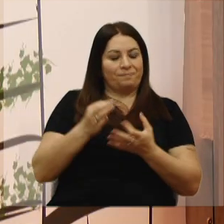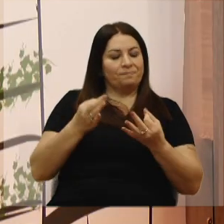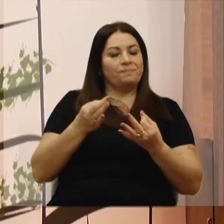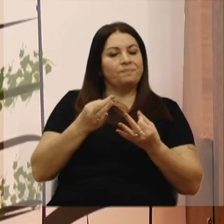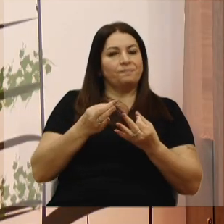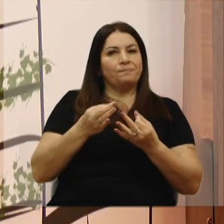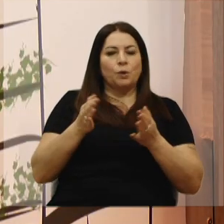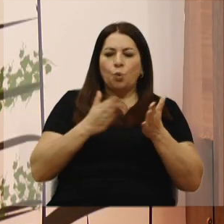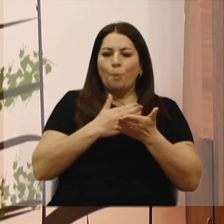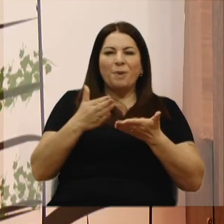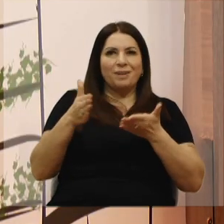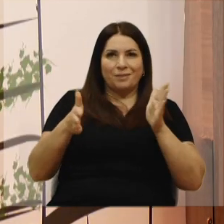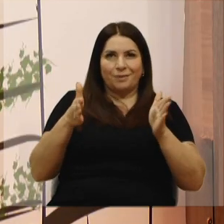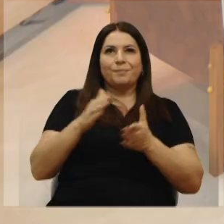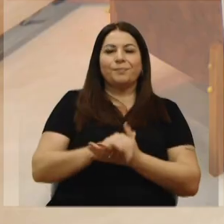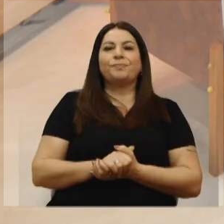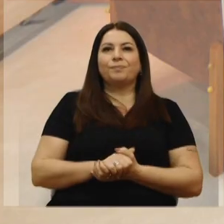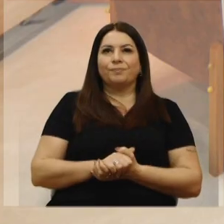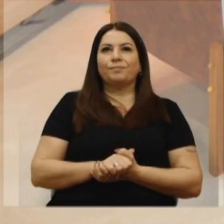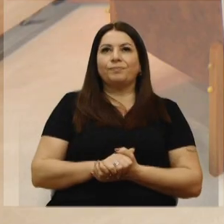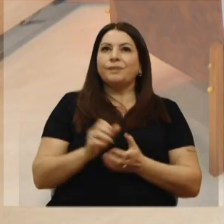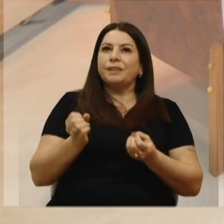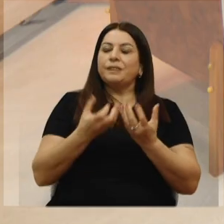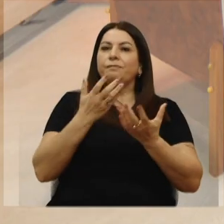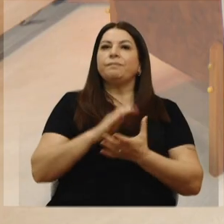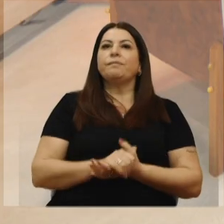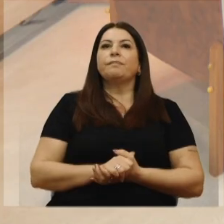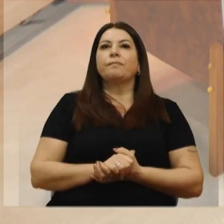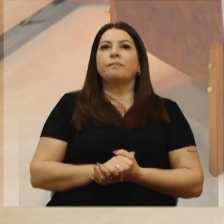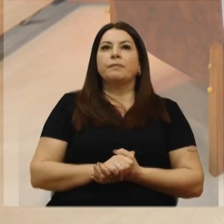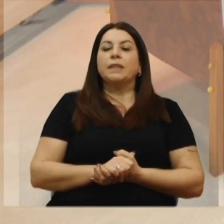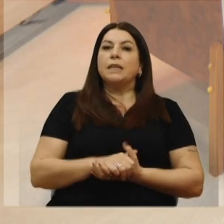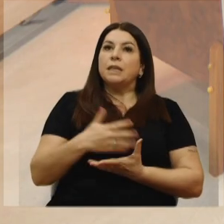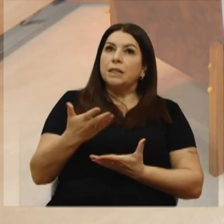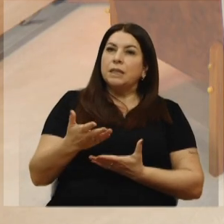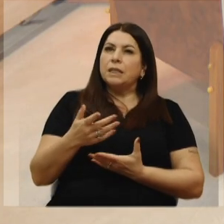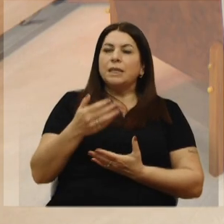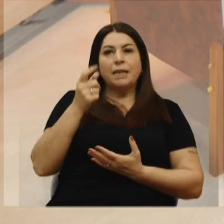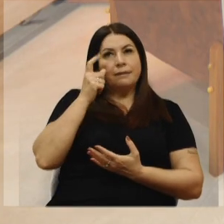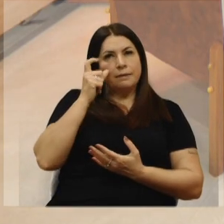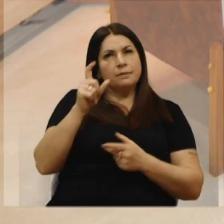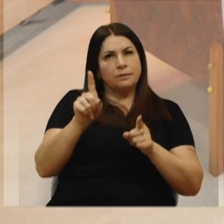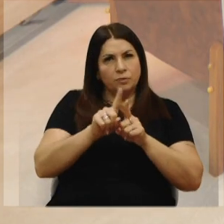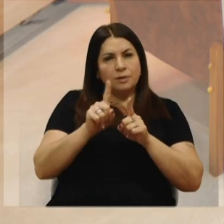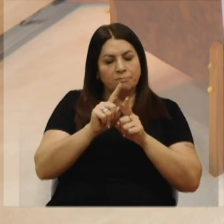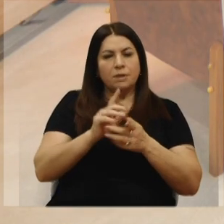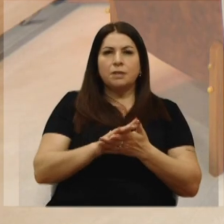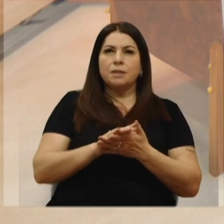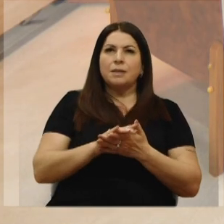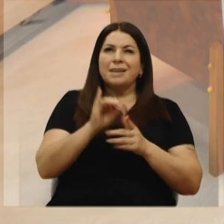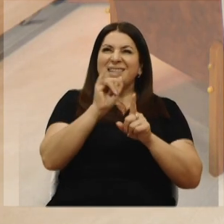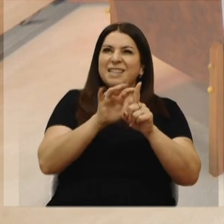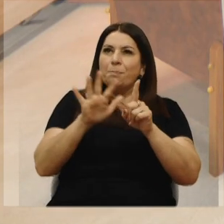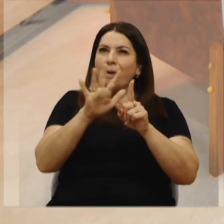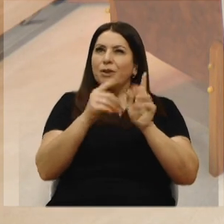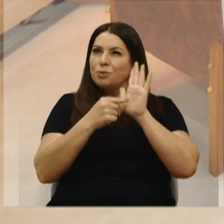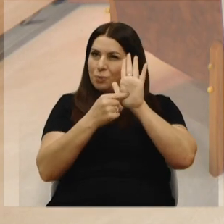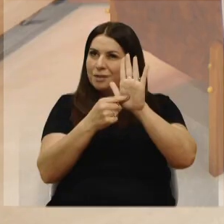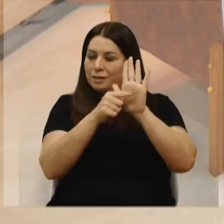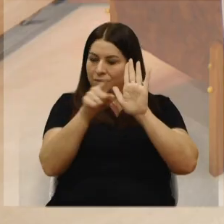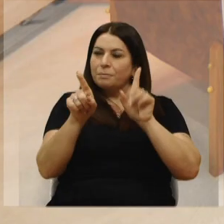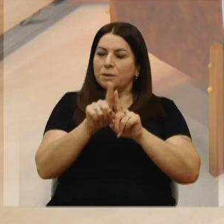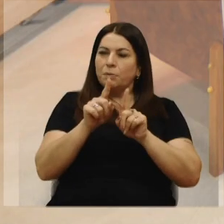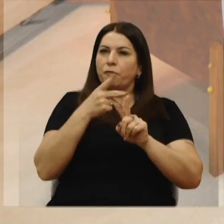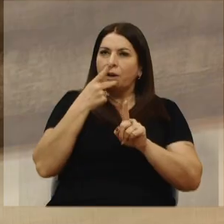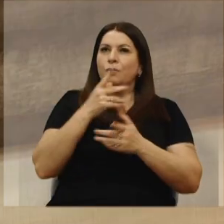1932, exatamente. É a fase inicial exatamente. Da festa. E é interessante também nessas imagens, e tu